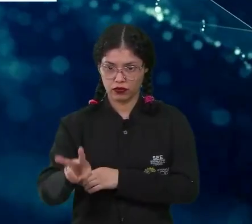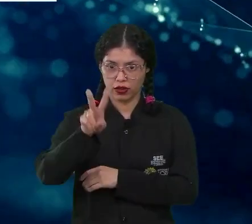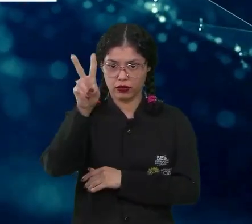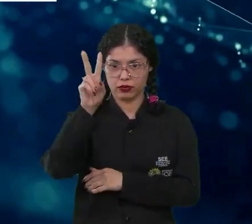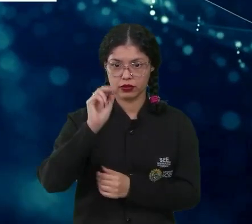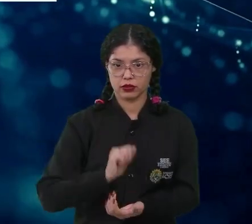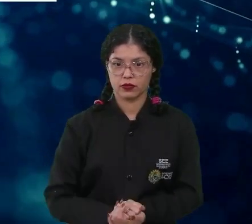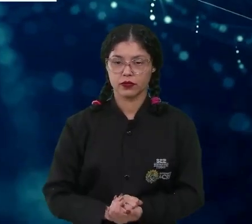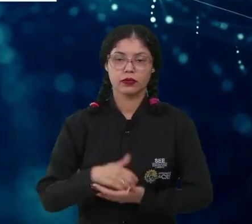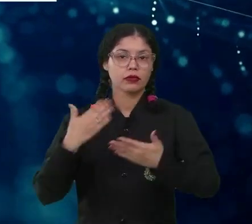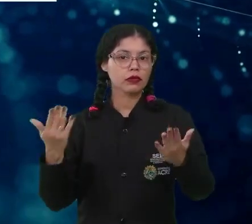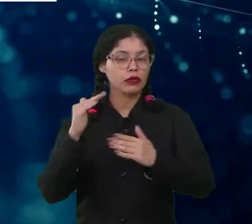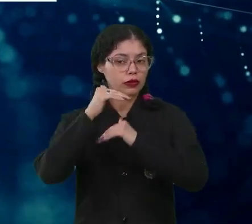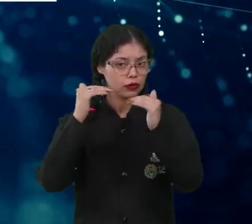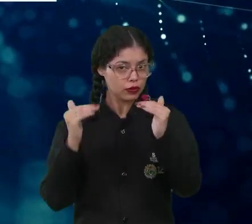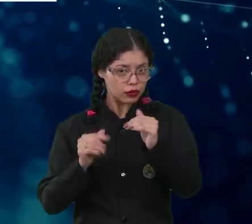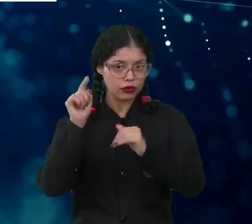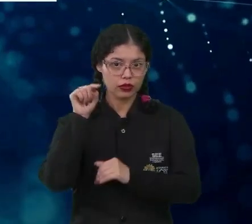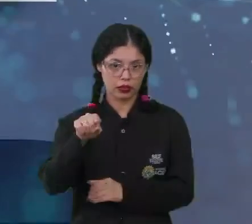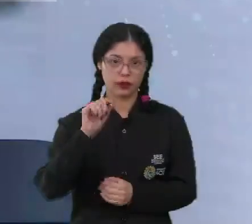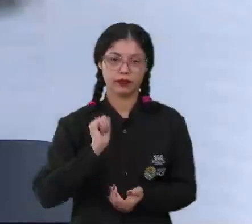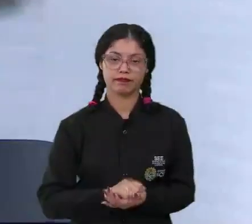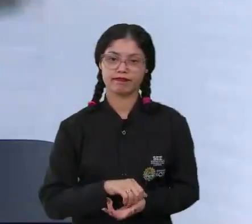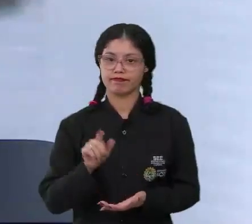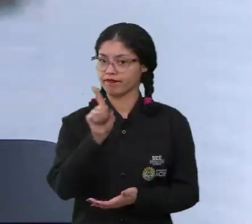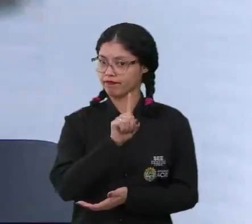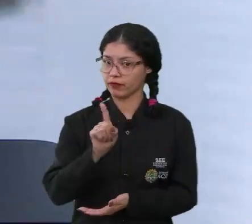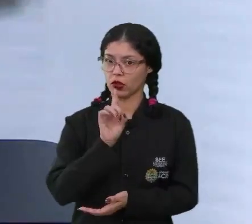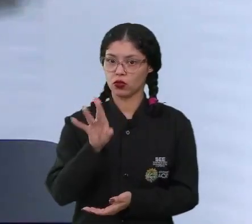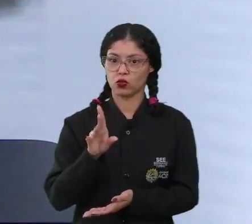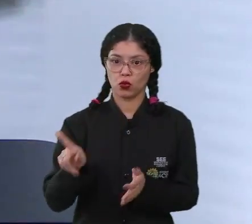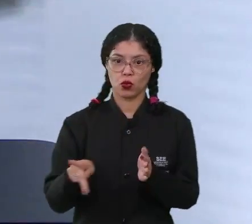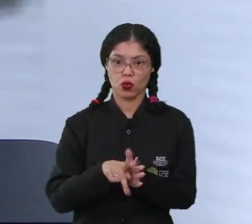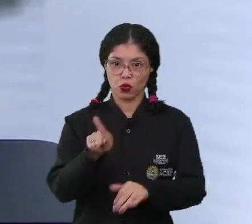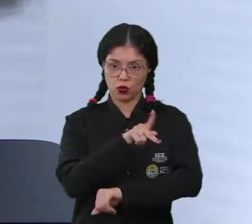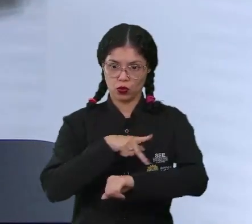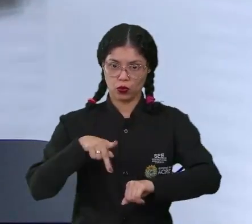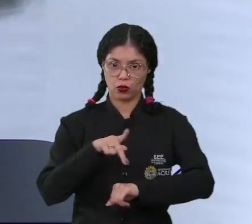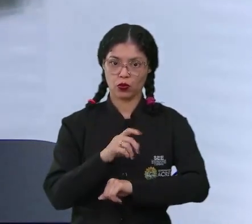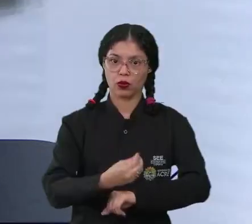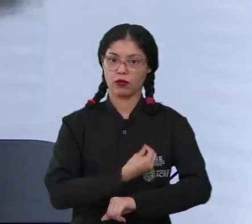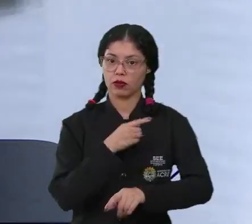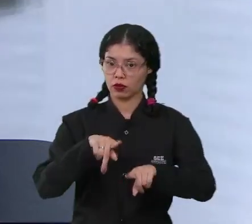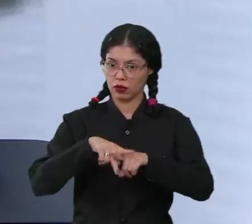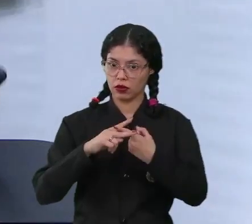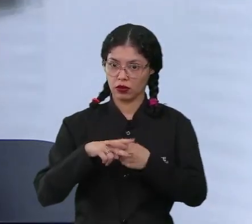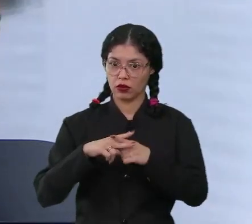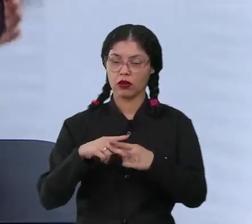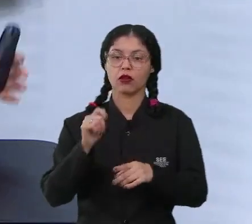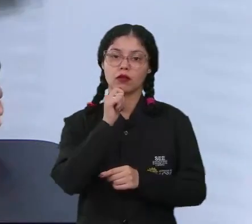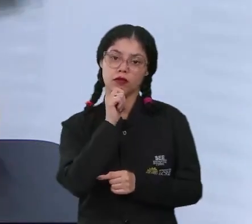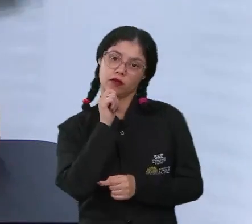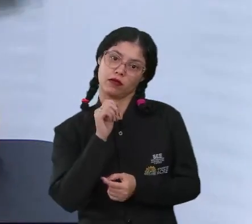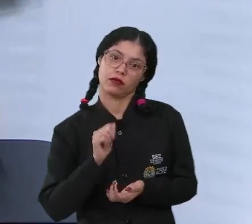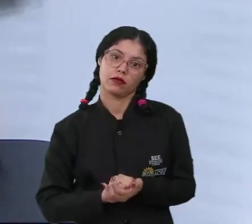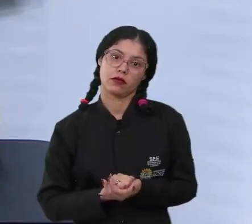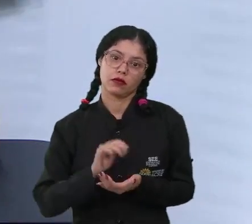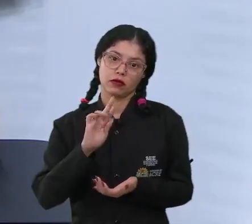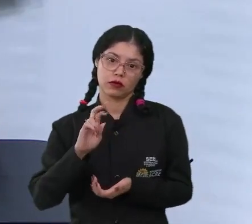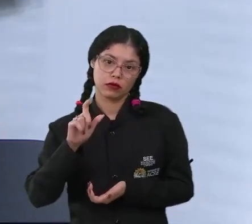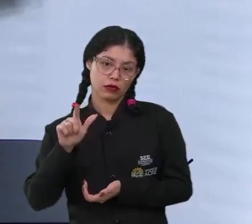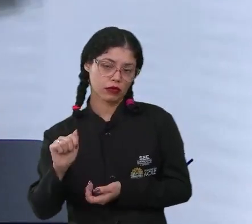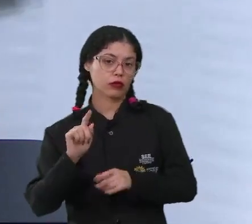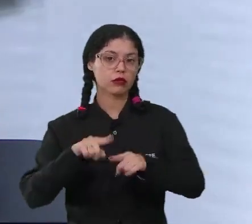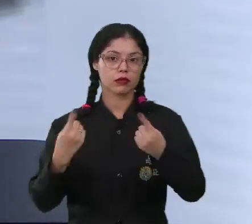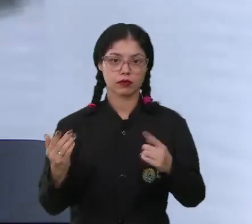cadeia de valor. Então, tudo isso não é para beneficiar o país onde vai ser instalada a filial dessa